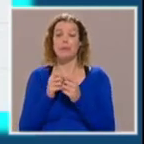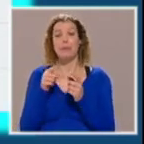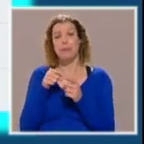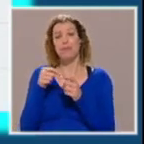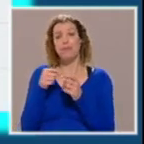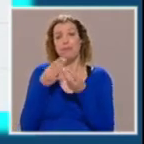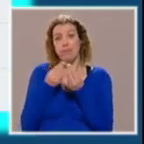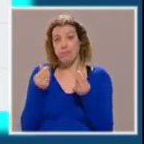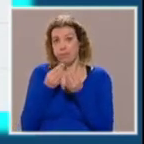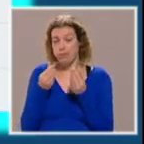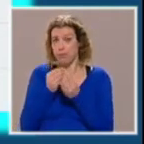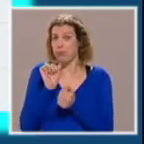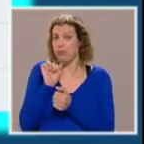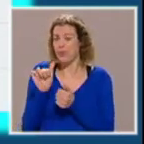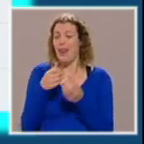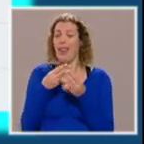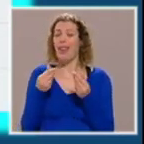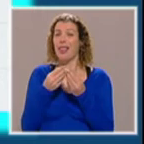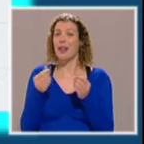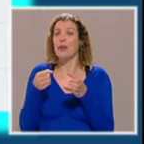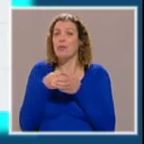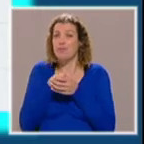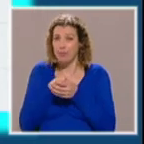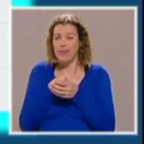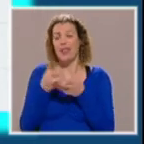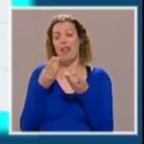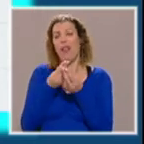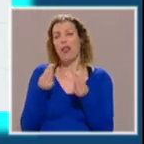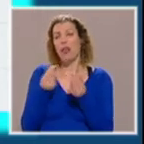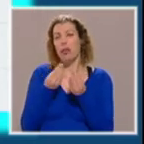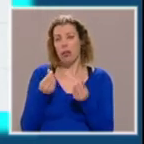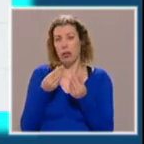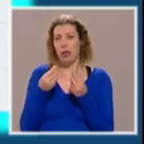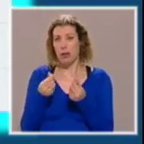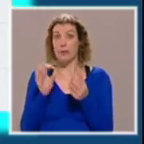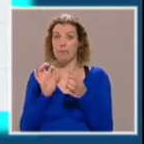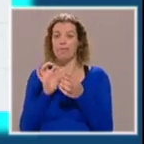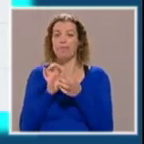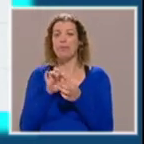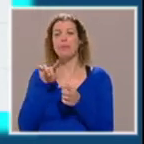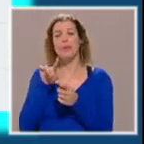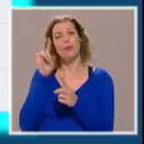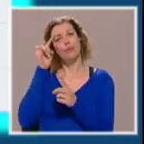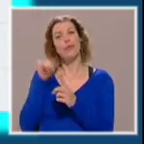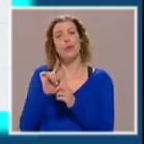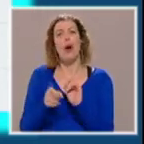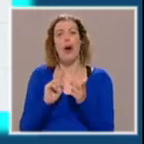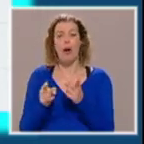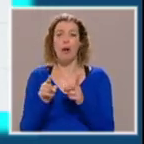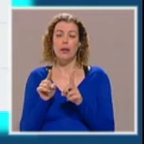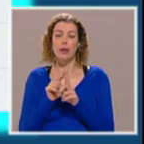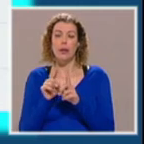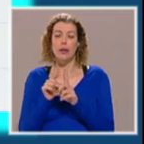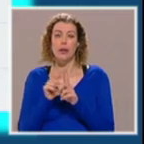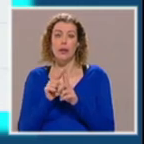líquido prostático, que é um líquido, um fluido viscoso e alcalino que tem como finalidade neutralizar